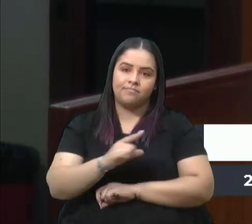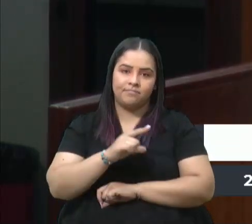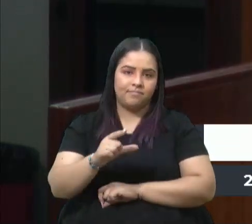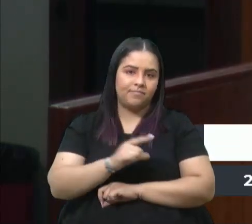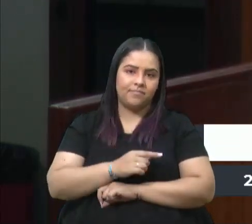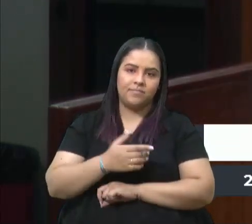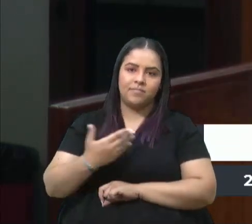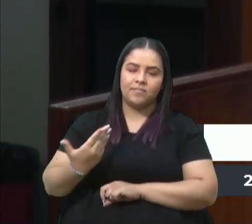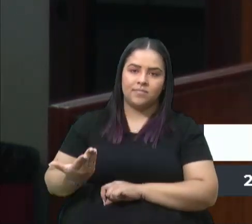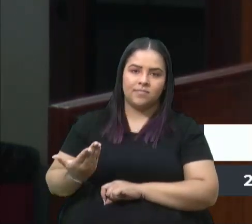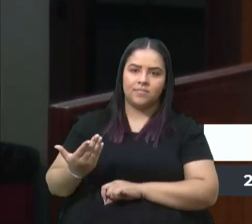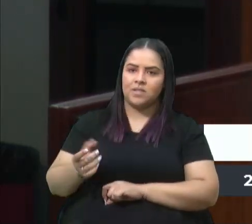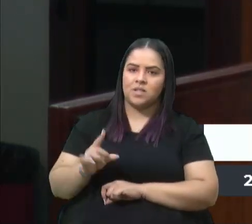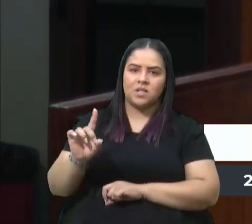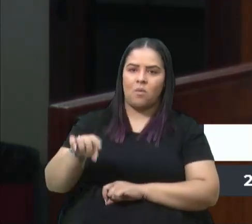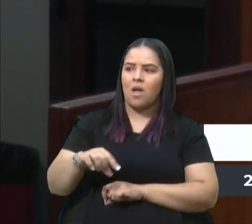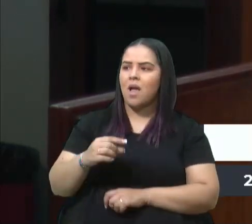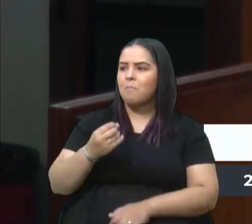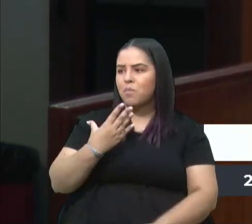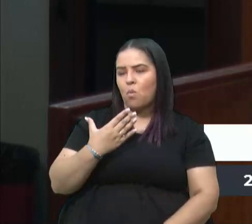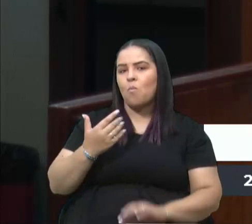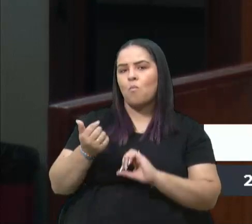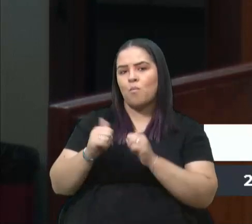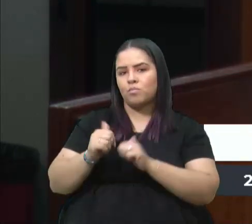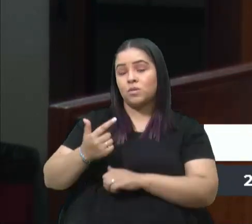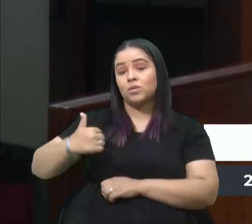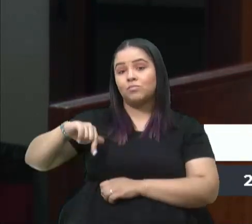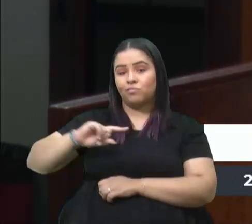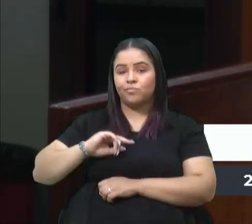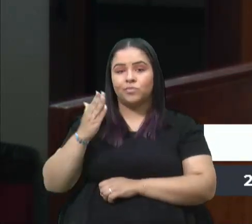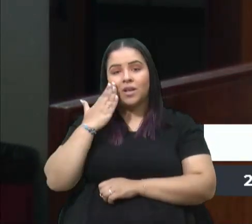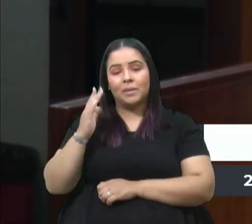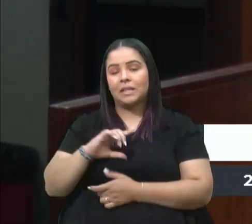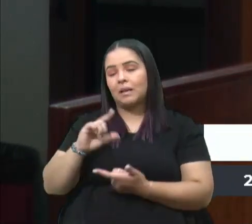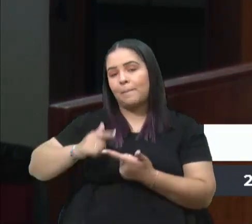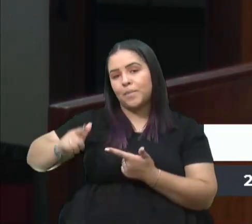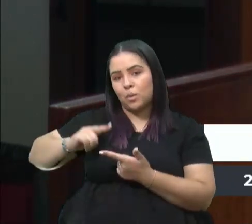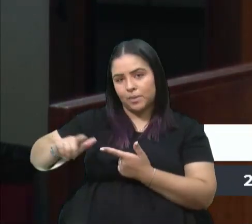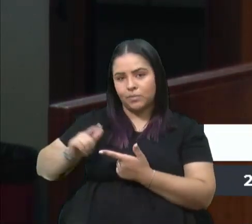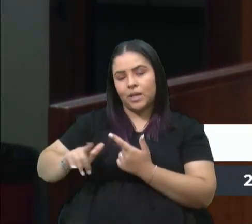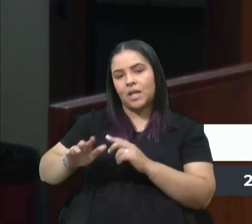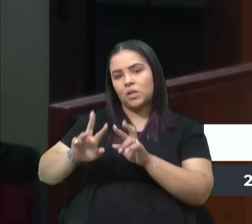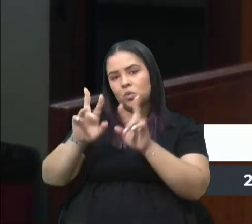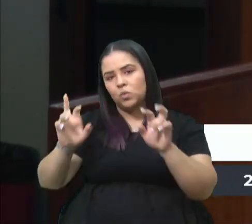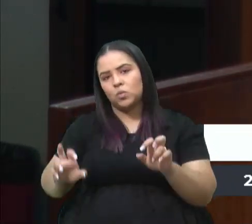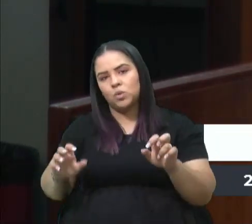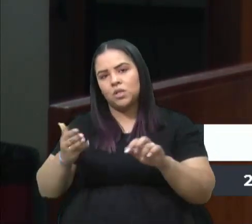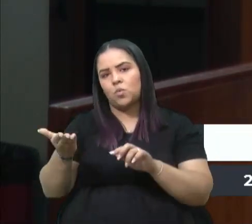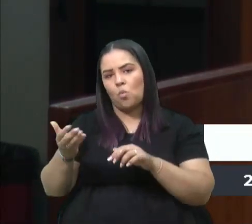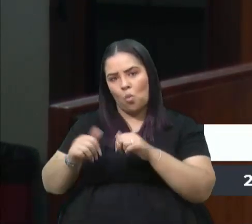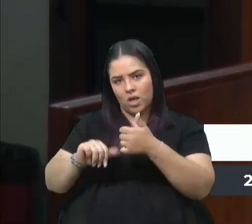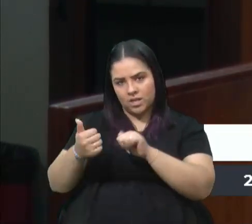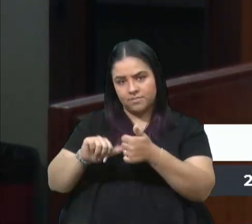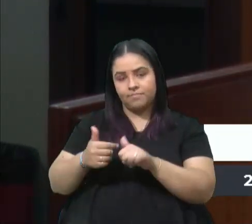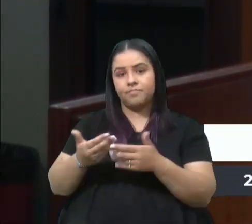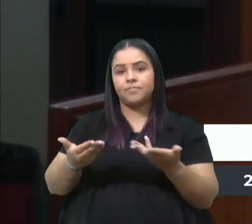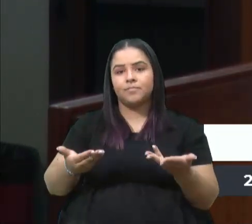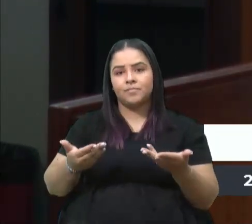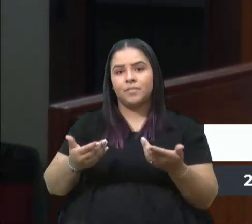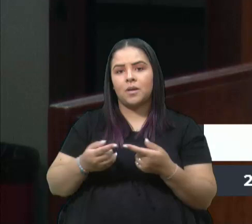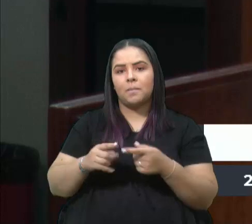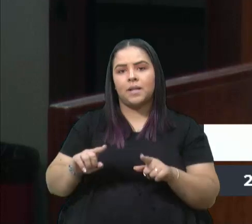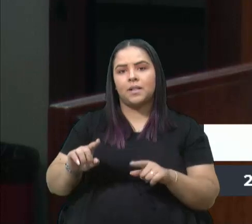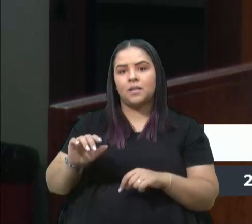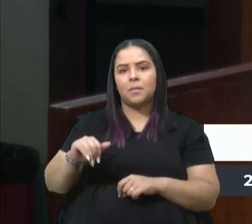o asfalto já não é de boa qualidade. A gente já sabe que temos muitos problemas na questão, né, da qualidade do asfalto. Mas com excesso